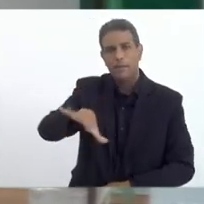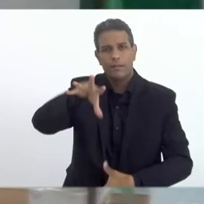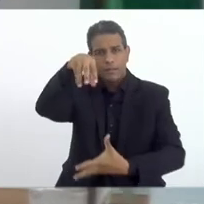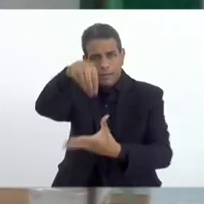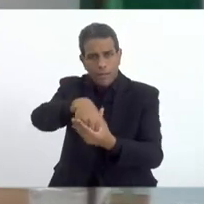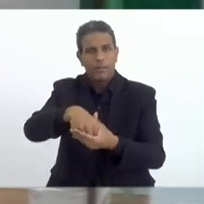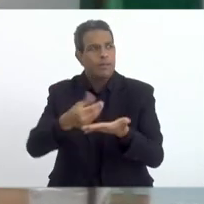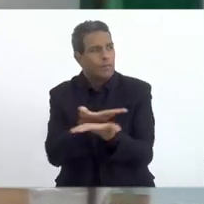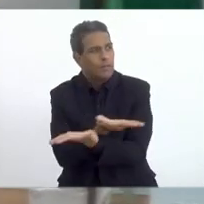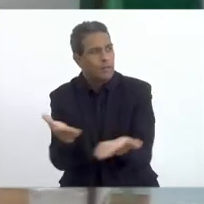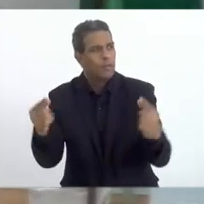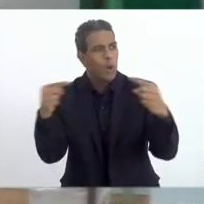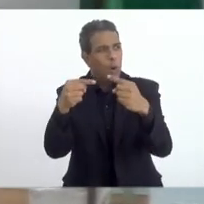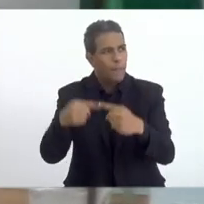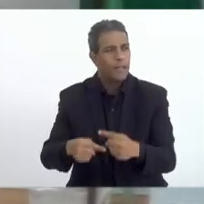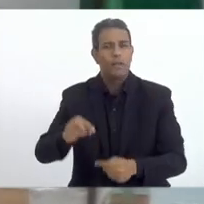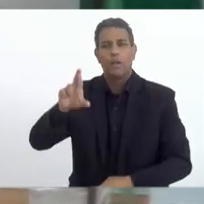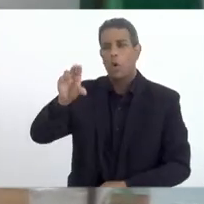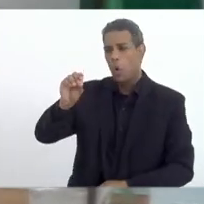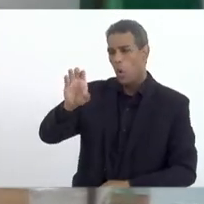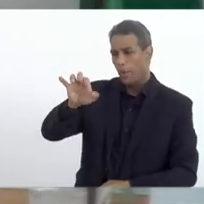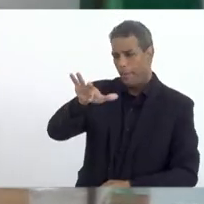Cavaleiro, Roberto.